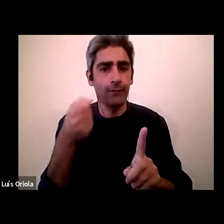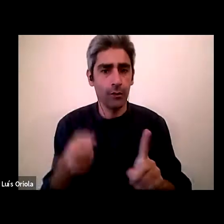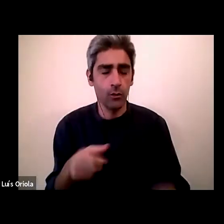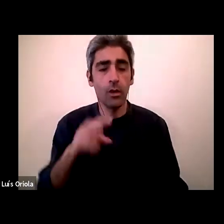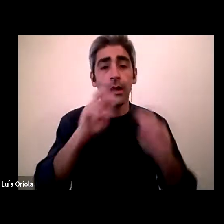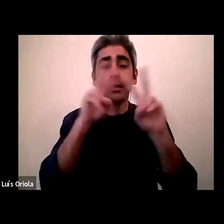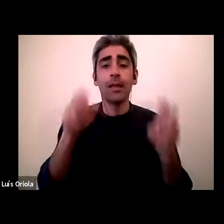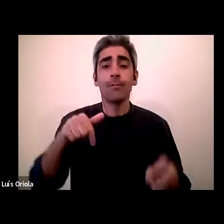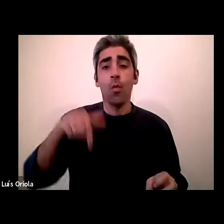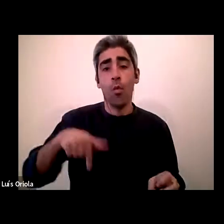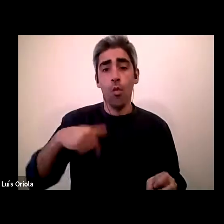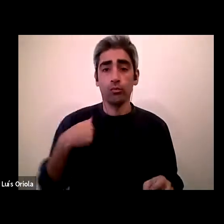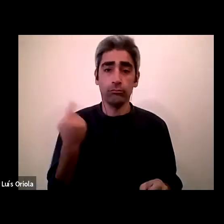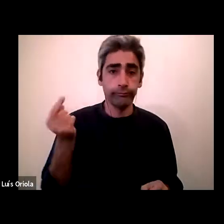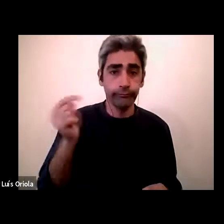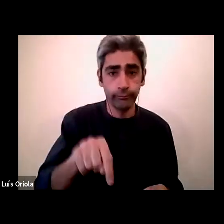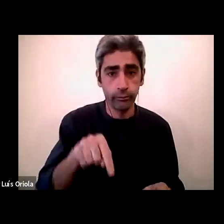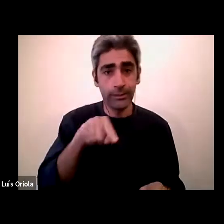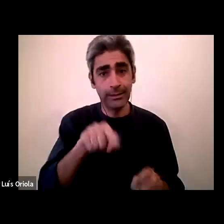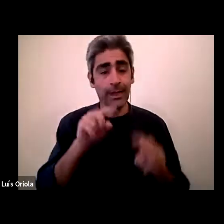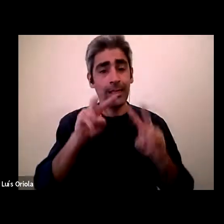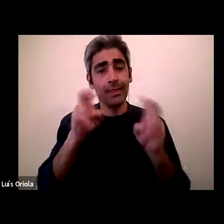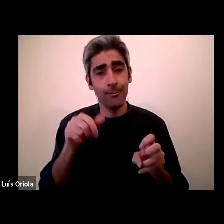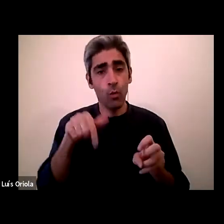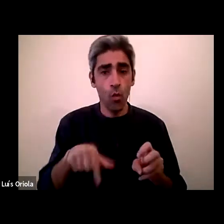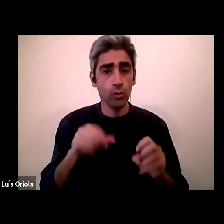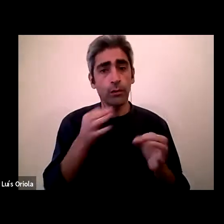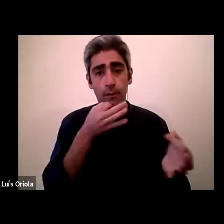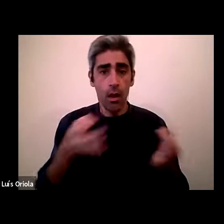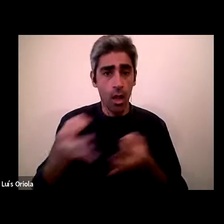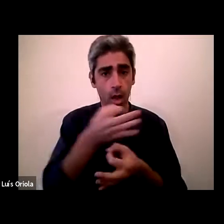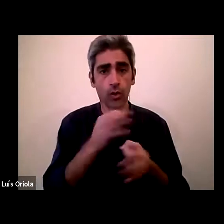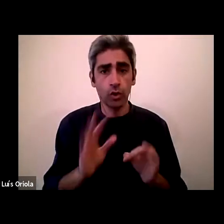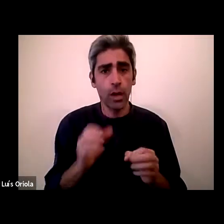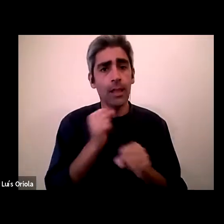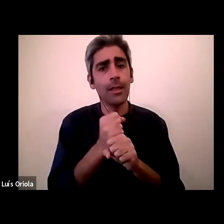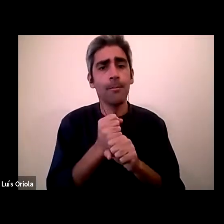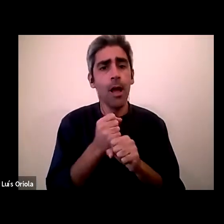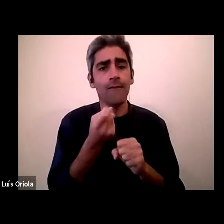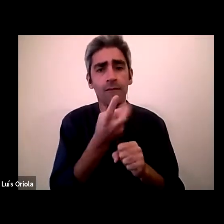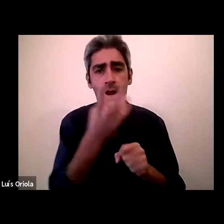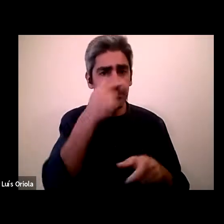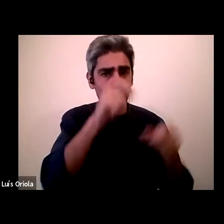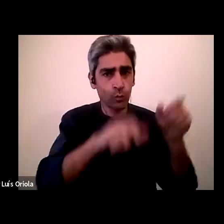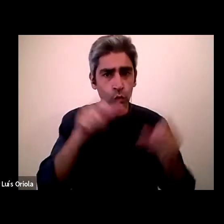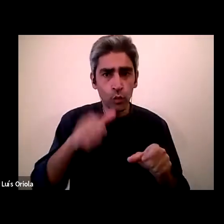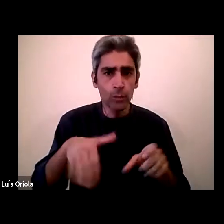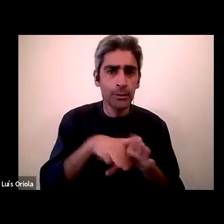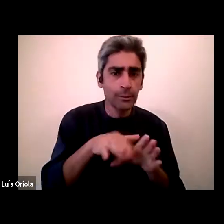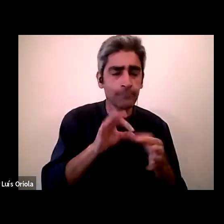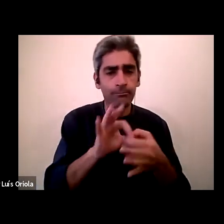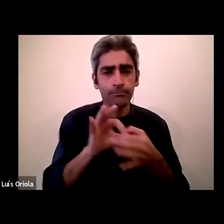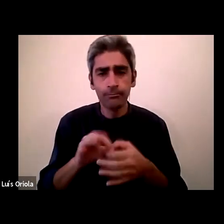hoje, e é um tema que tem sido trabalhado a várias mãos, a várias cabeças, é o tema